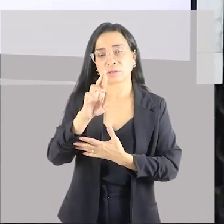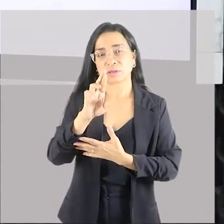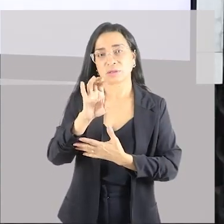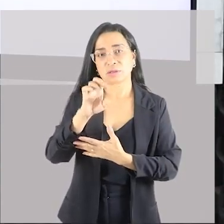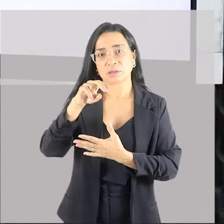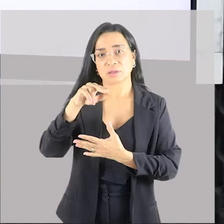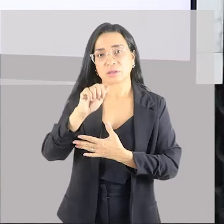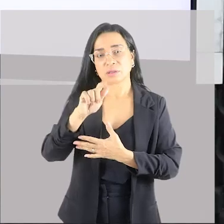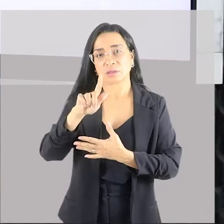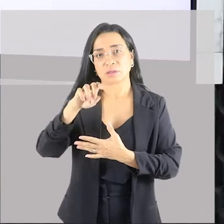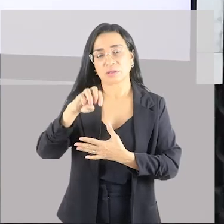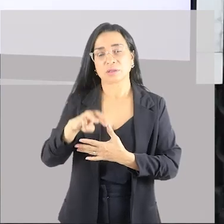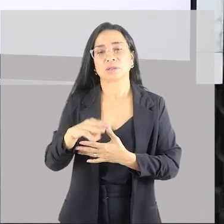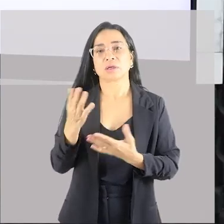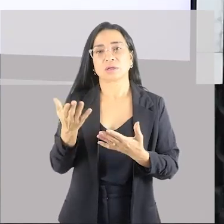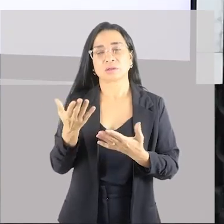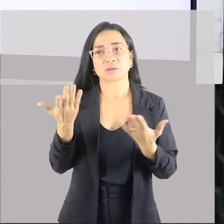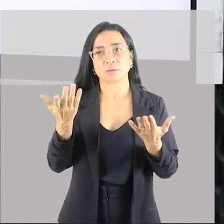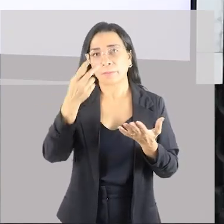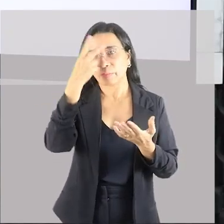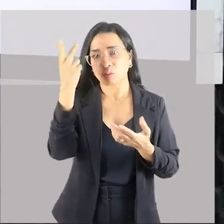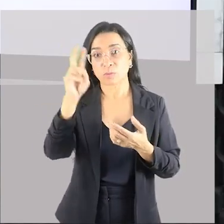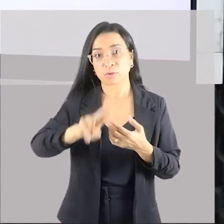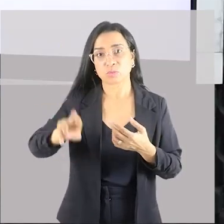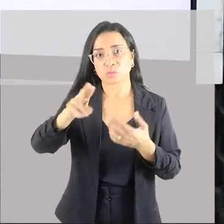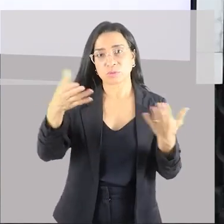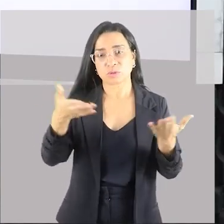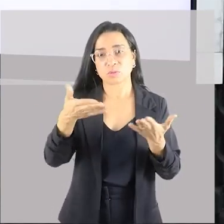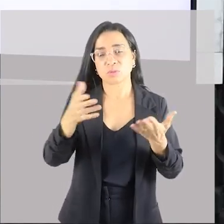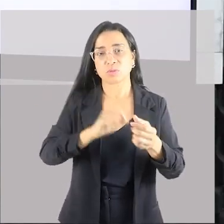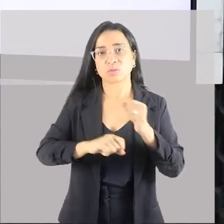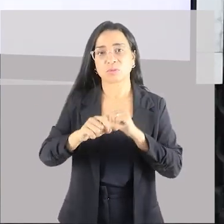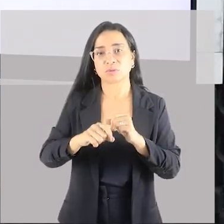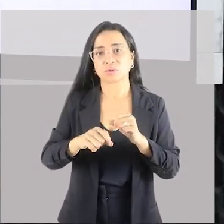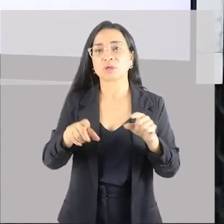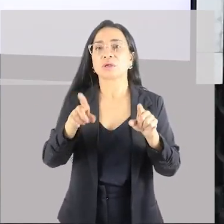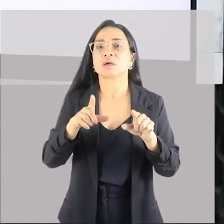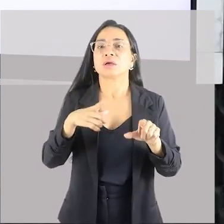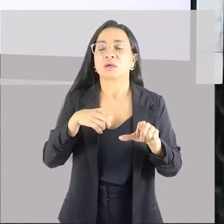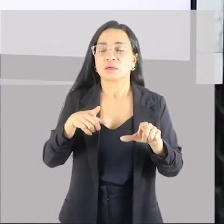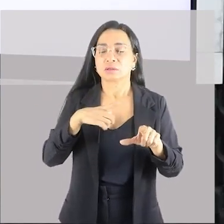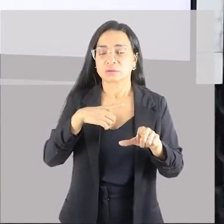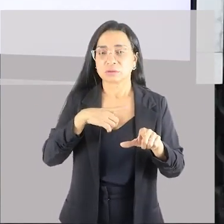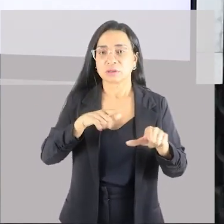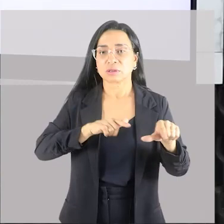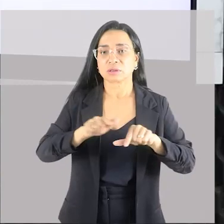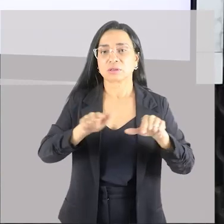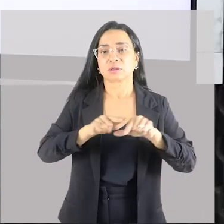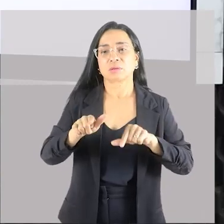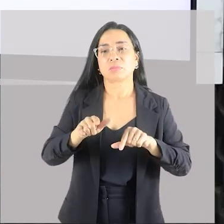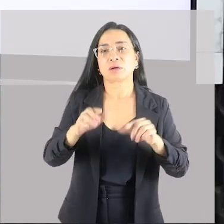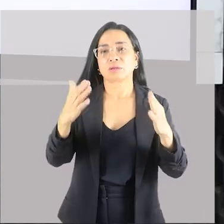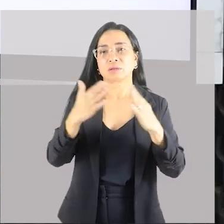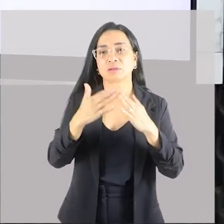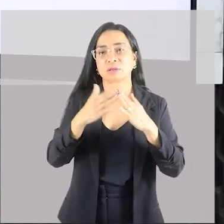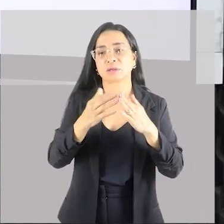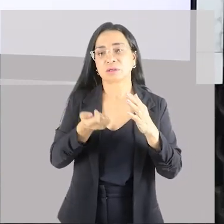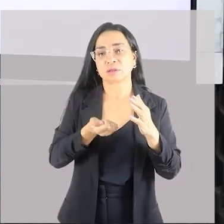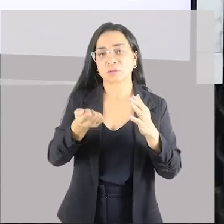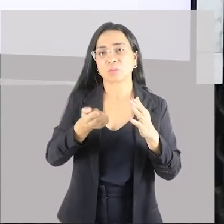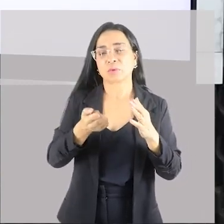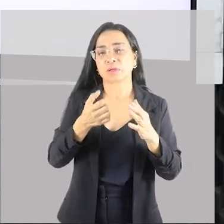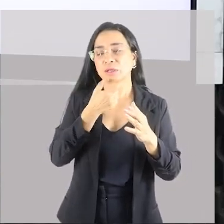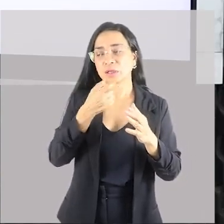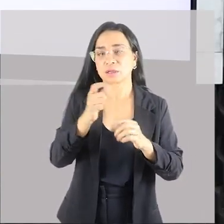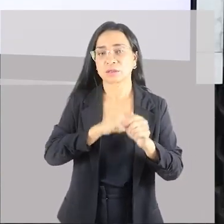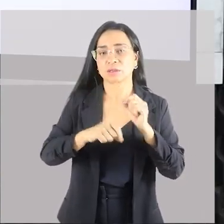ele que inventou a drenagem. Ele tem trabalho na economia, na Casa da Moeda Inglesa. Ele tem trabalho na política, o liberalismo político